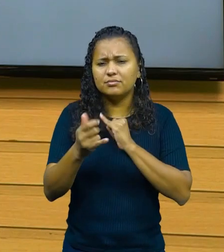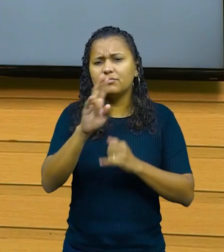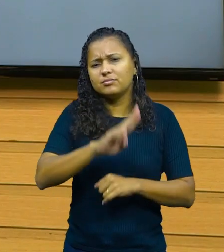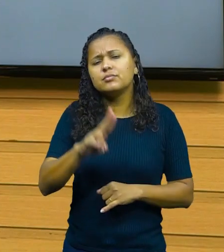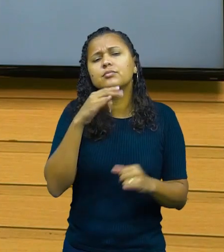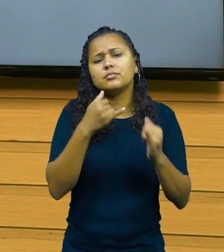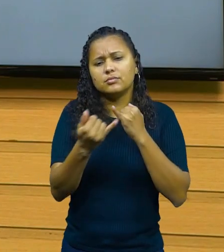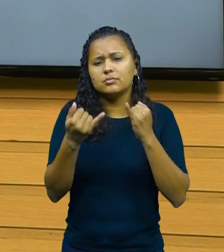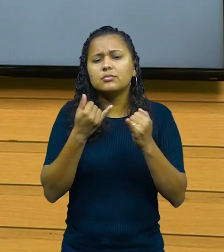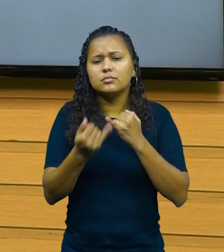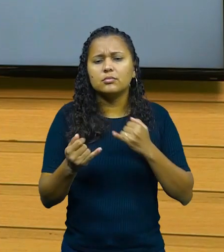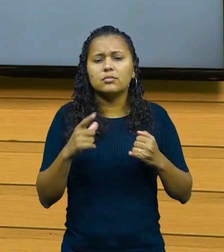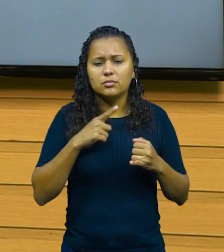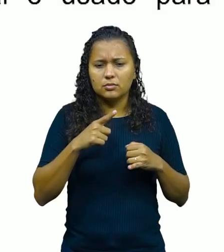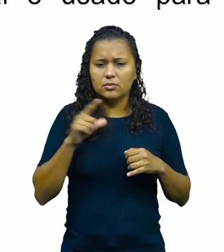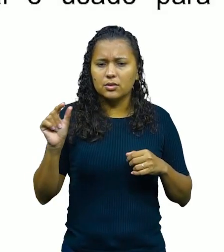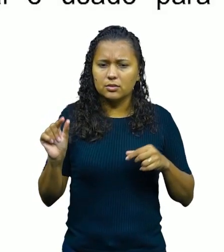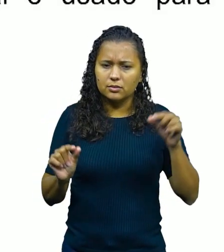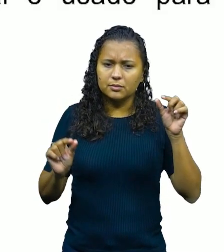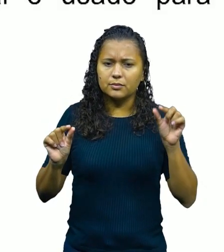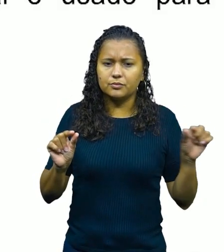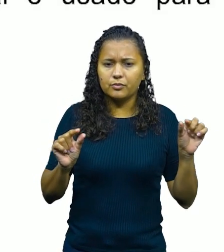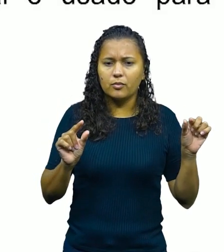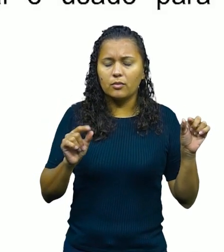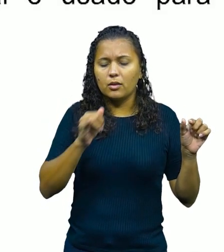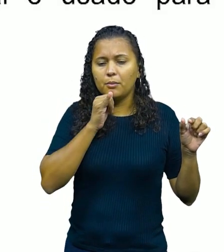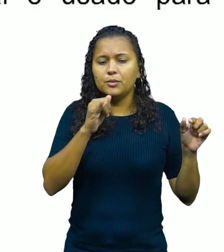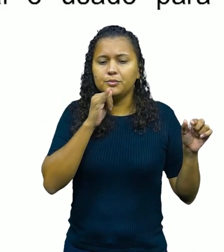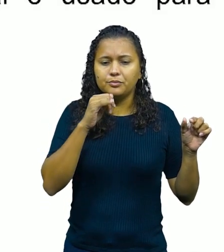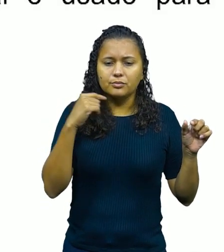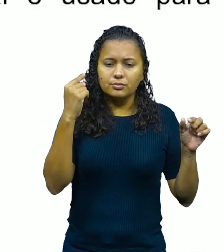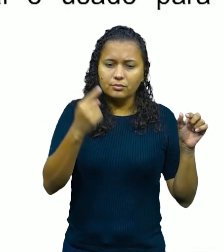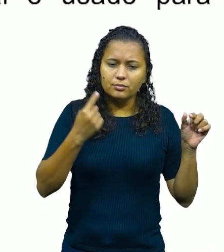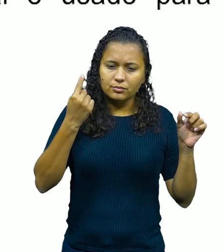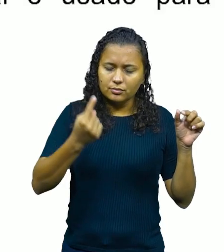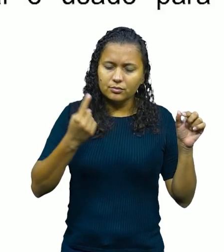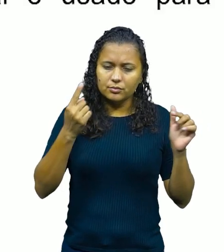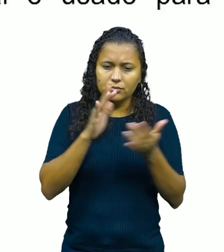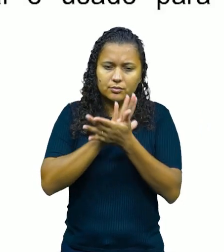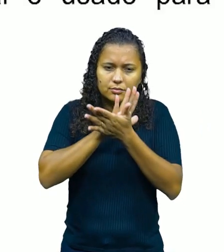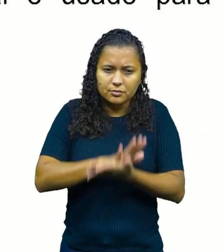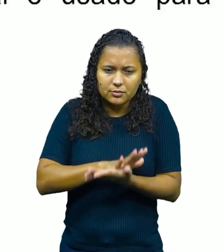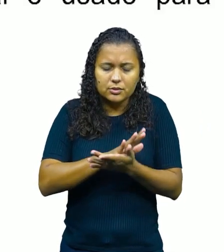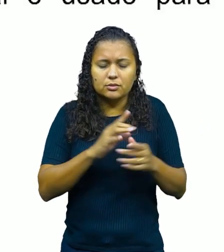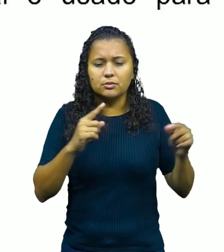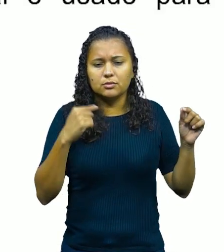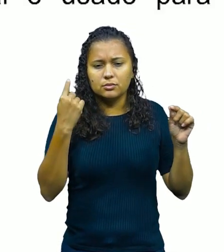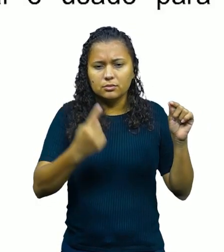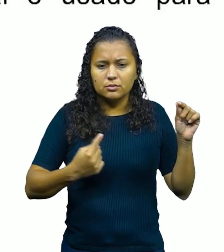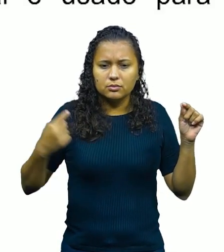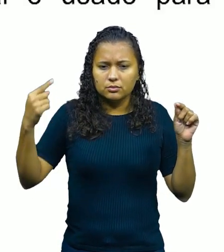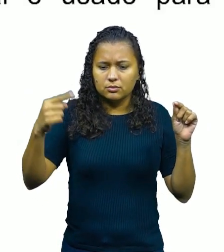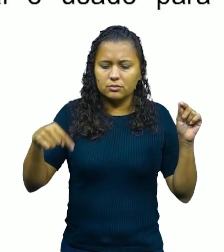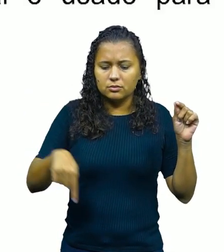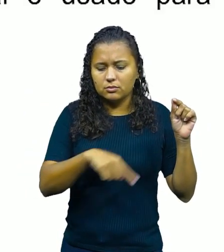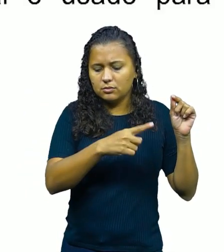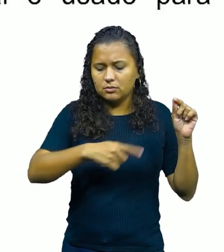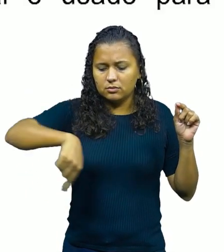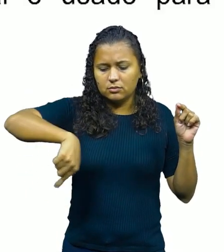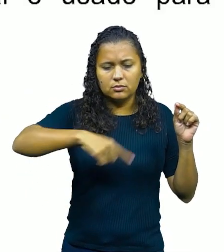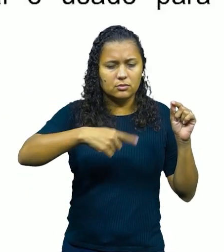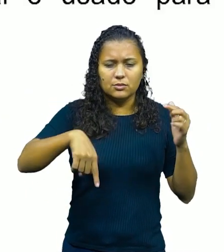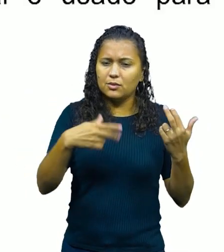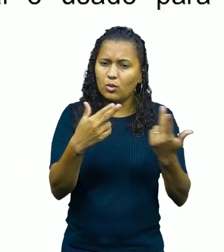funcionamento é bem parecido. A extremidade também vai ser presa a um ponteiro, para que quando ele receba, quando ele admita uma pressão, aquele ponteiro ali